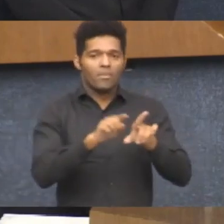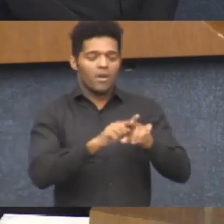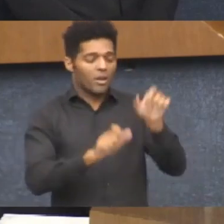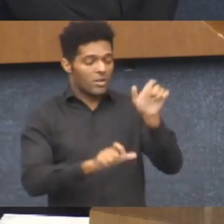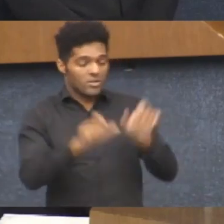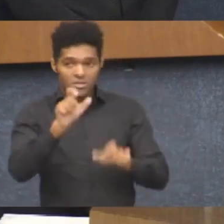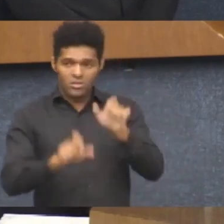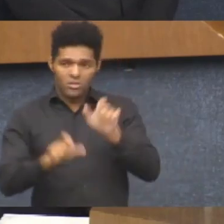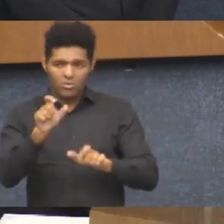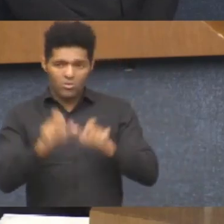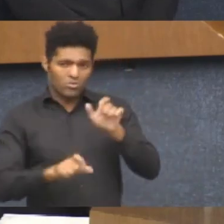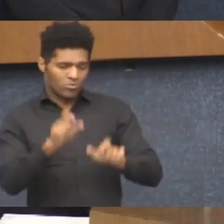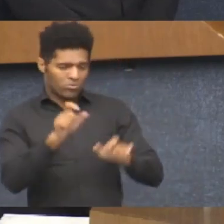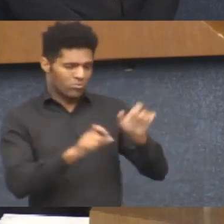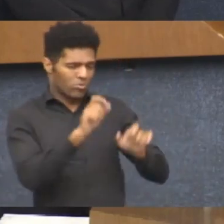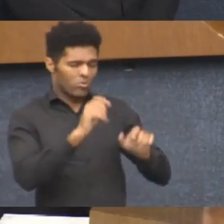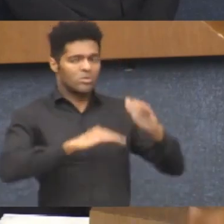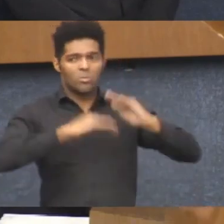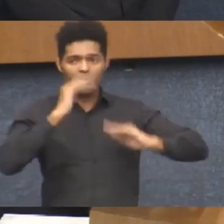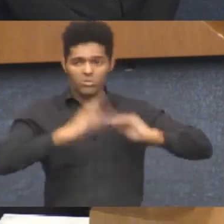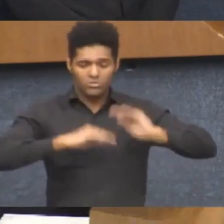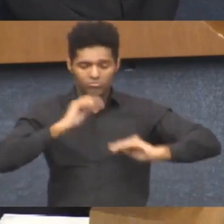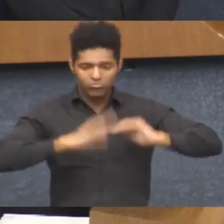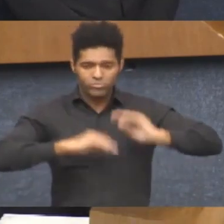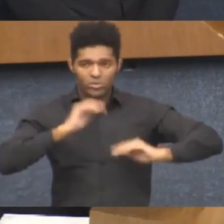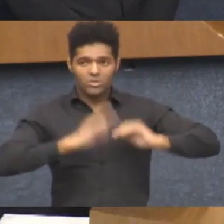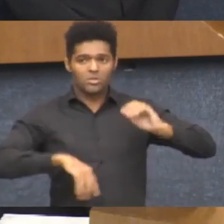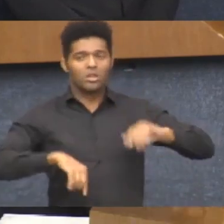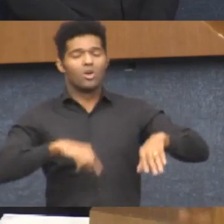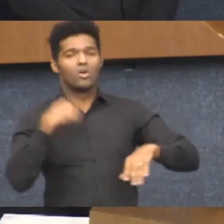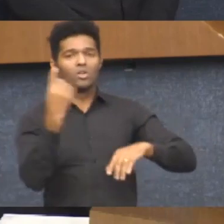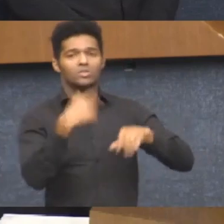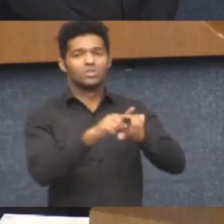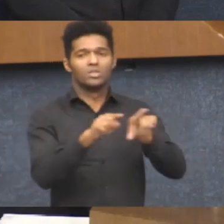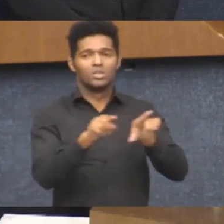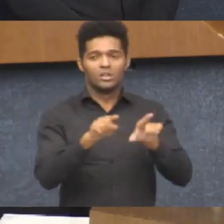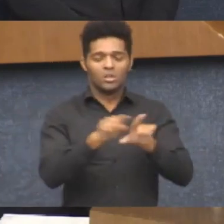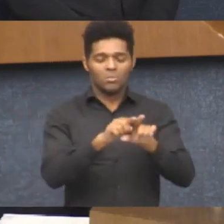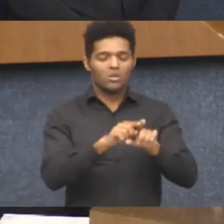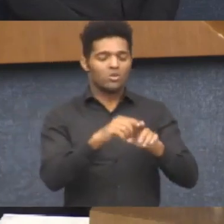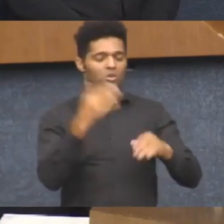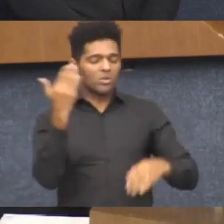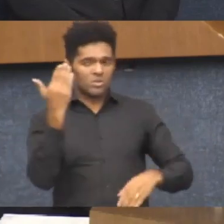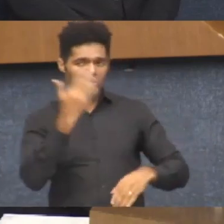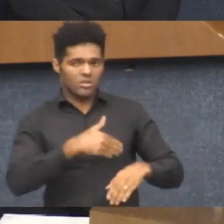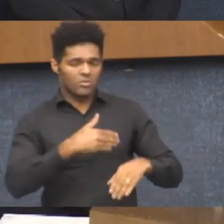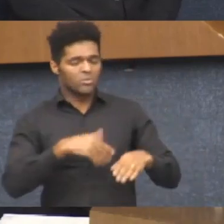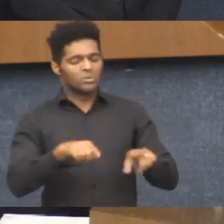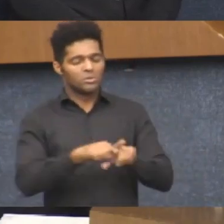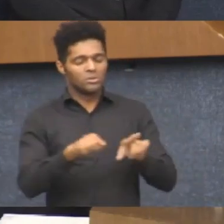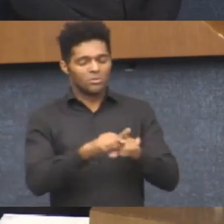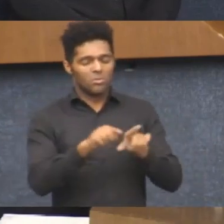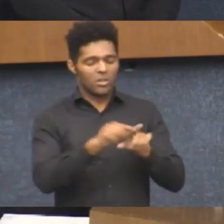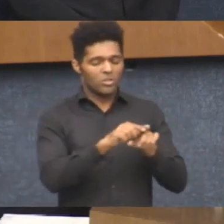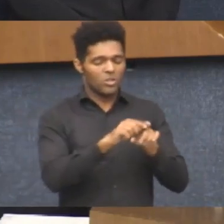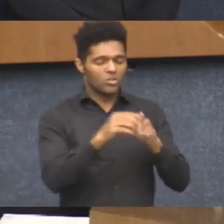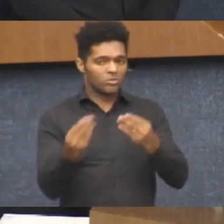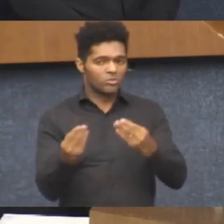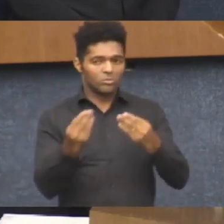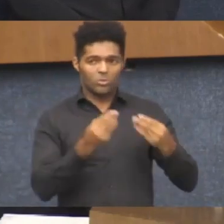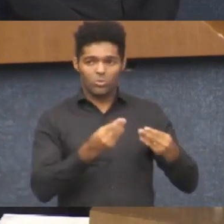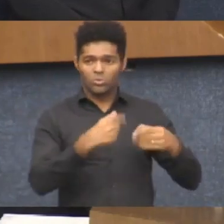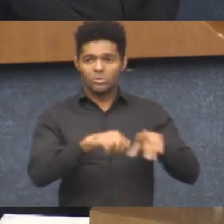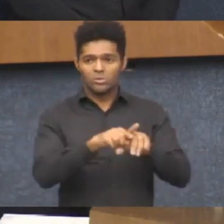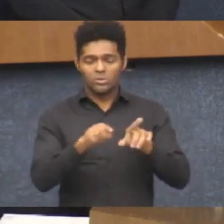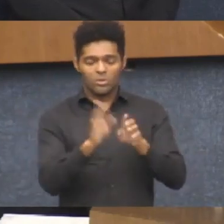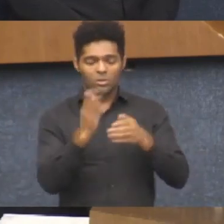várias capacitações, a gente levou o pré-natal baseado em evidências, né? Tem levado outras capacitações a longo